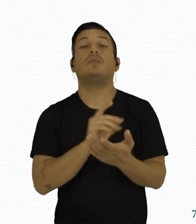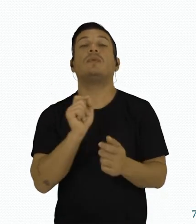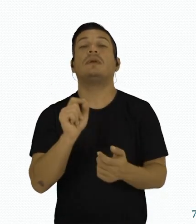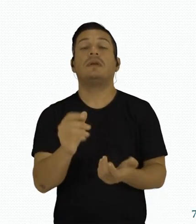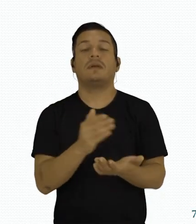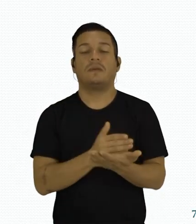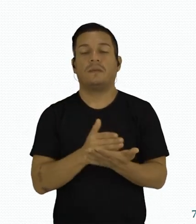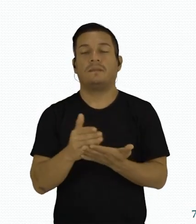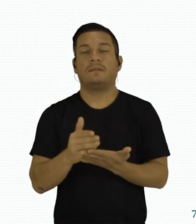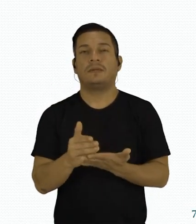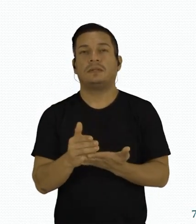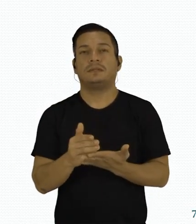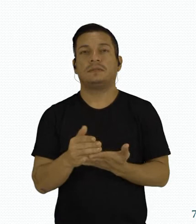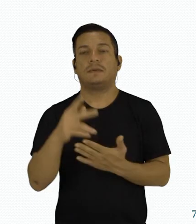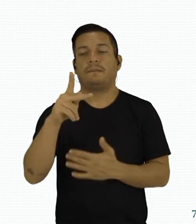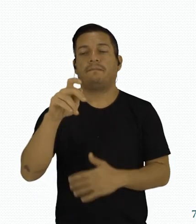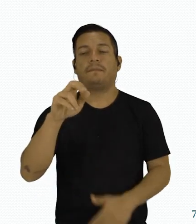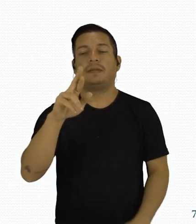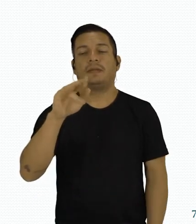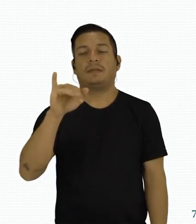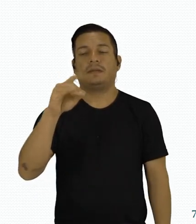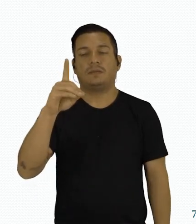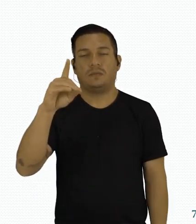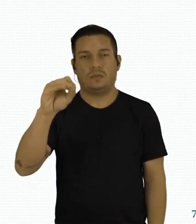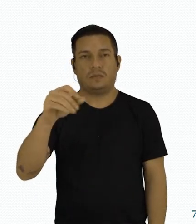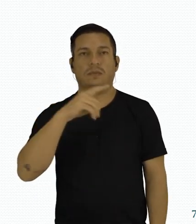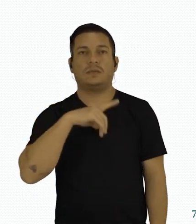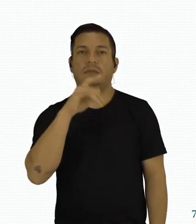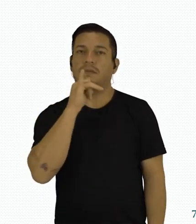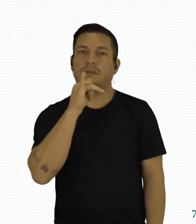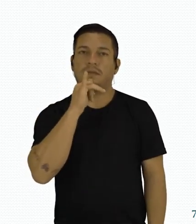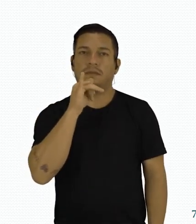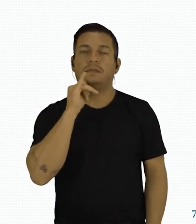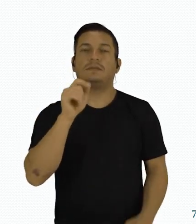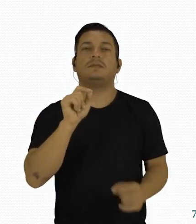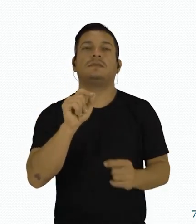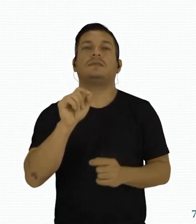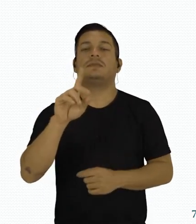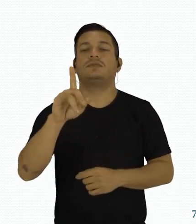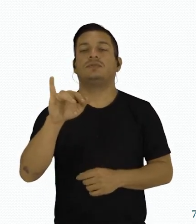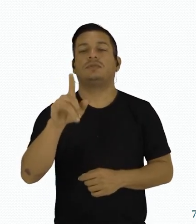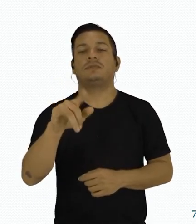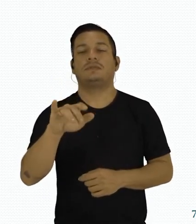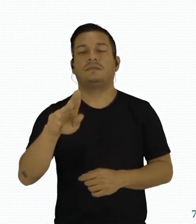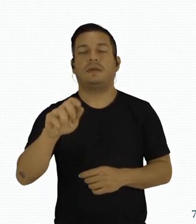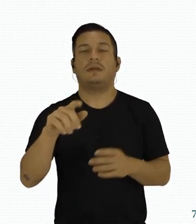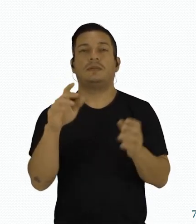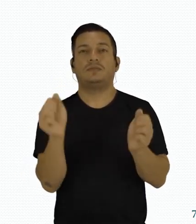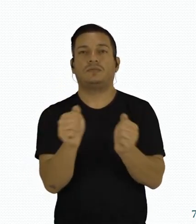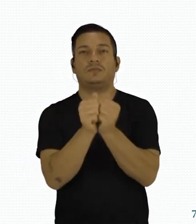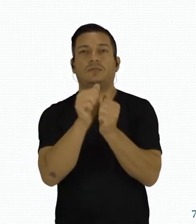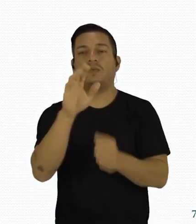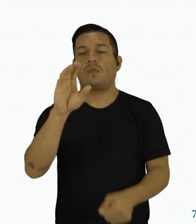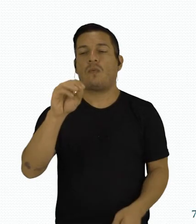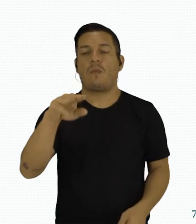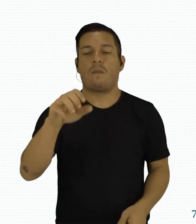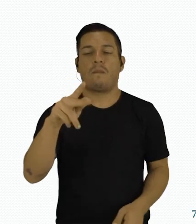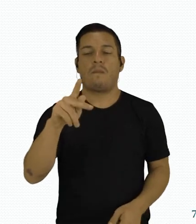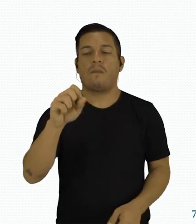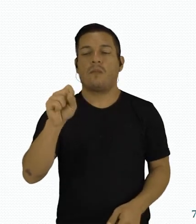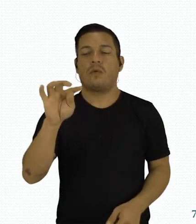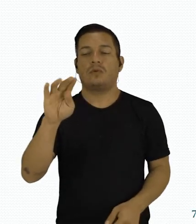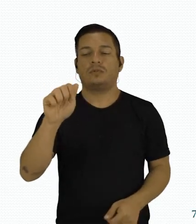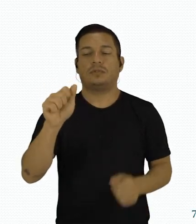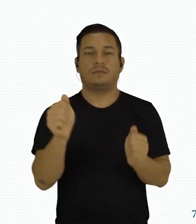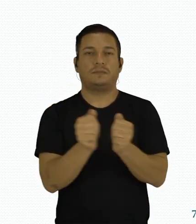inicia o nosso período. Então, nesse caso aí, nós temos um exemplo de uma dízima periódica composta. No caso, o período é 4,